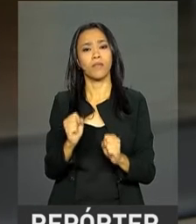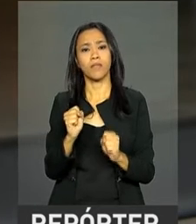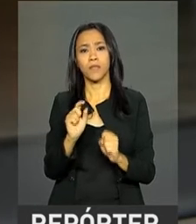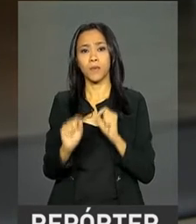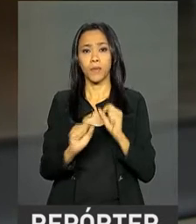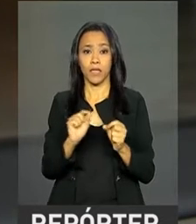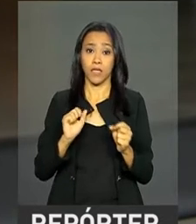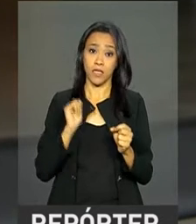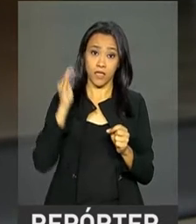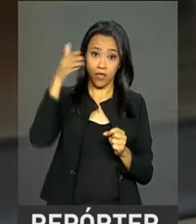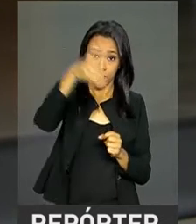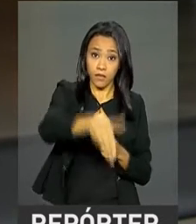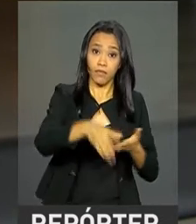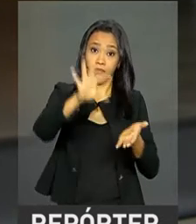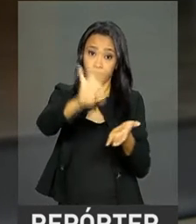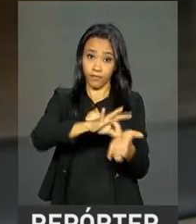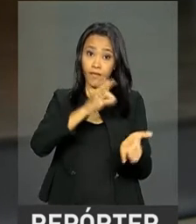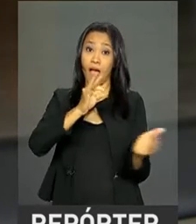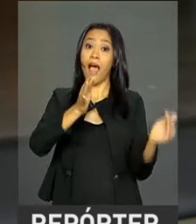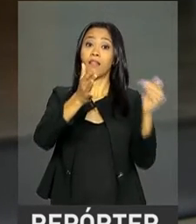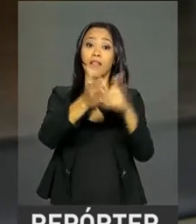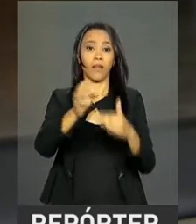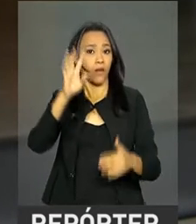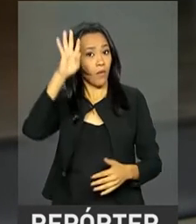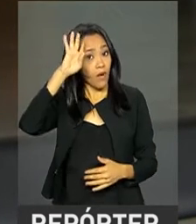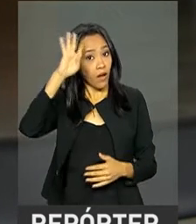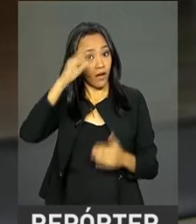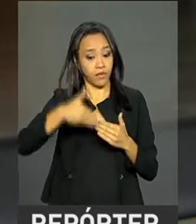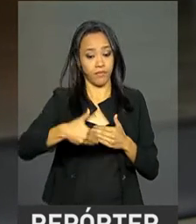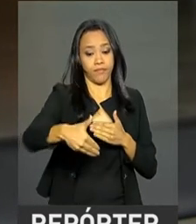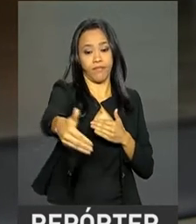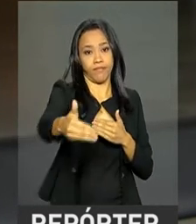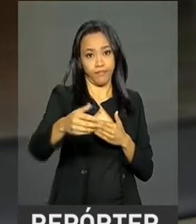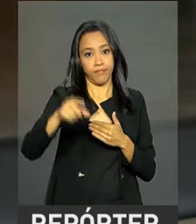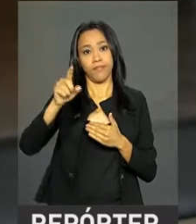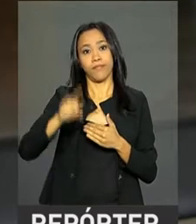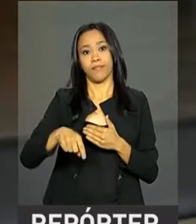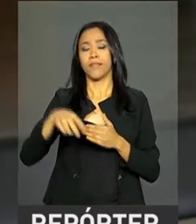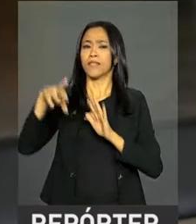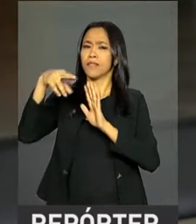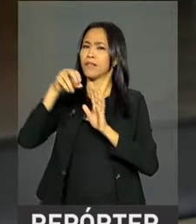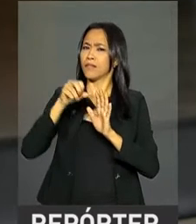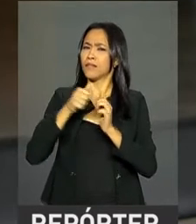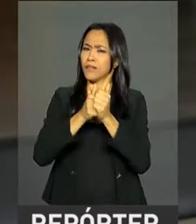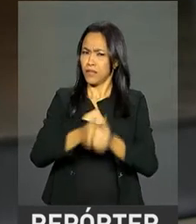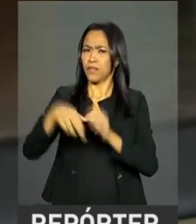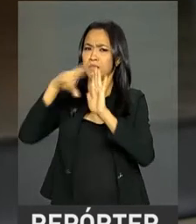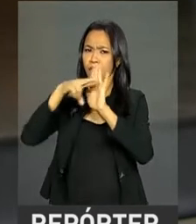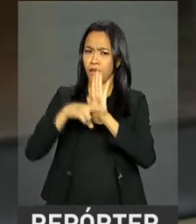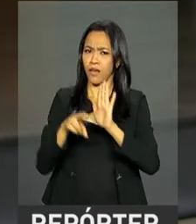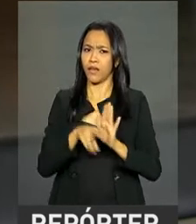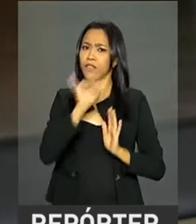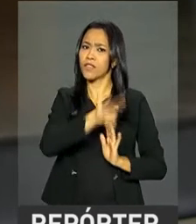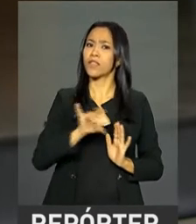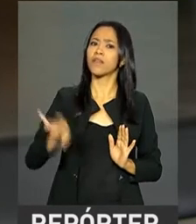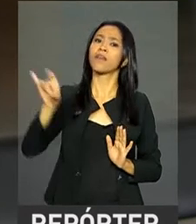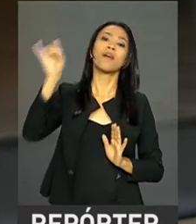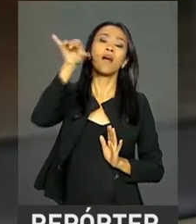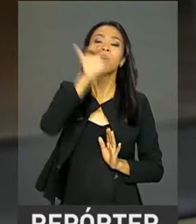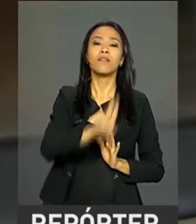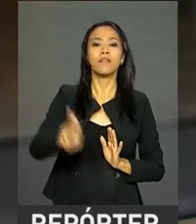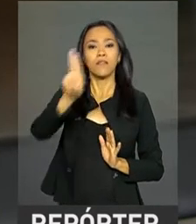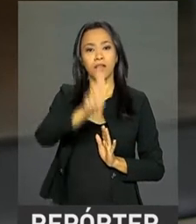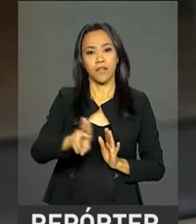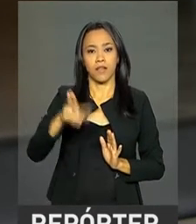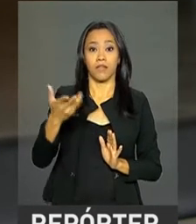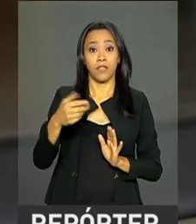podem efetuar na matrícula até a próxima quarta-feira, a critério das instituições de ensino e também conforme o edital.